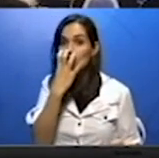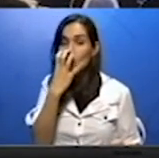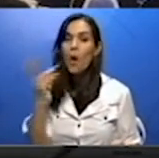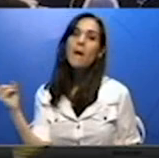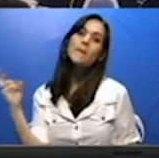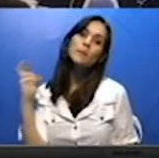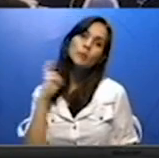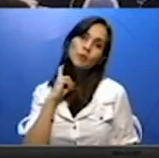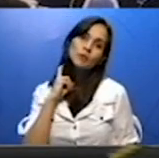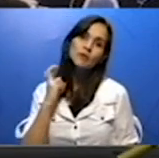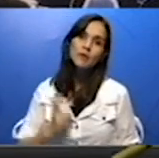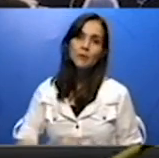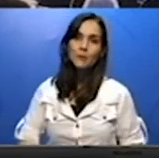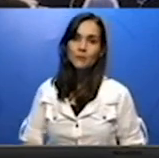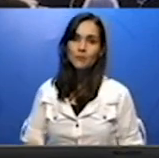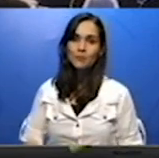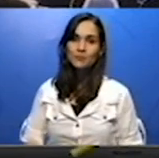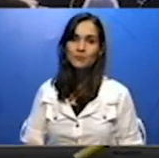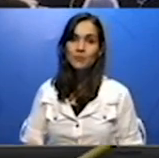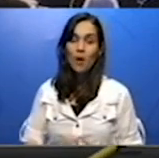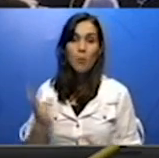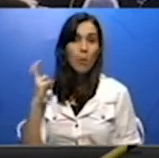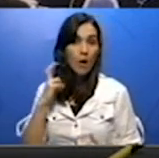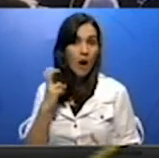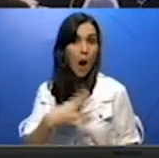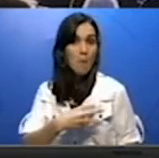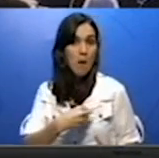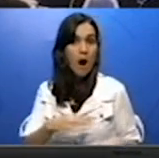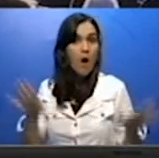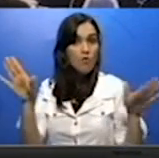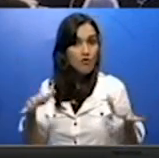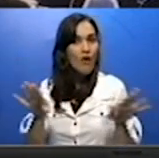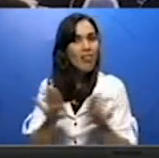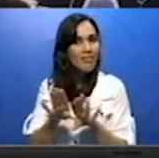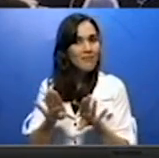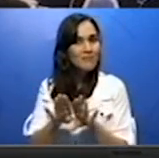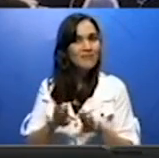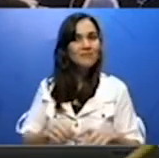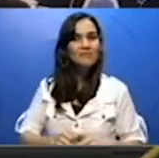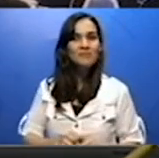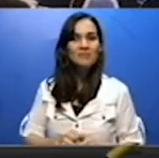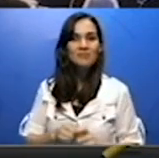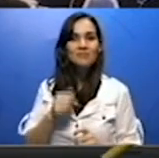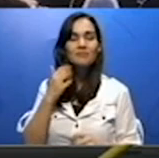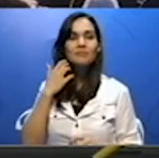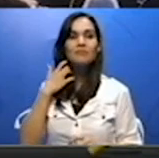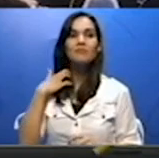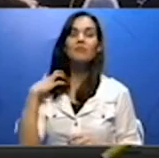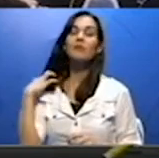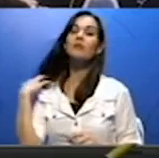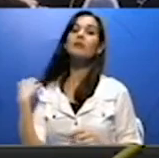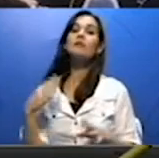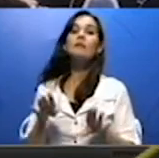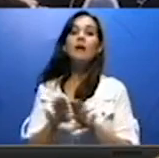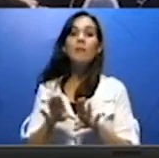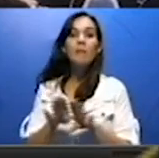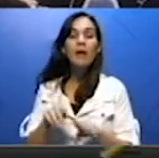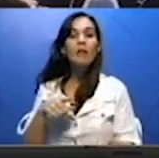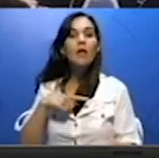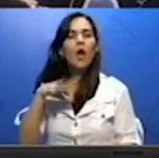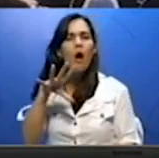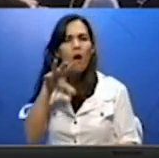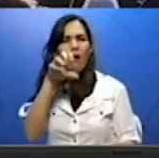morcego é um mamífero que voa além de Deus Duas malhas Esses animais possuem outros tipos de glândulas com por exemplo glândulas de odor